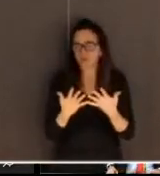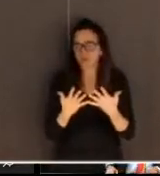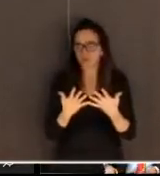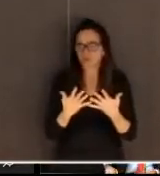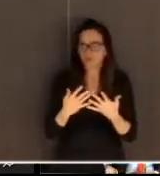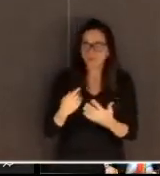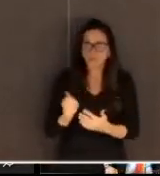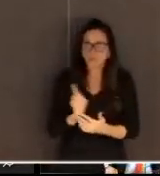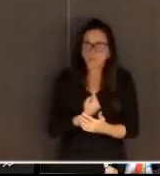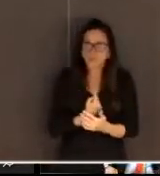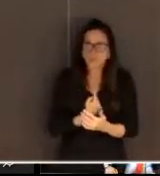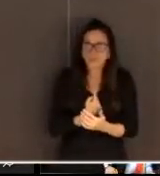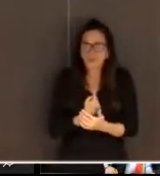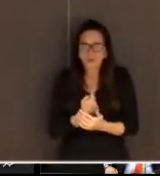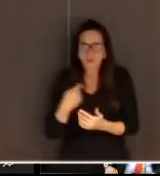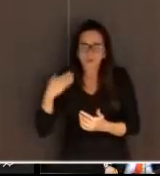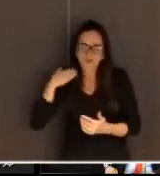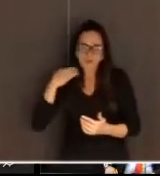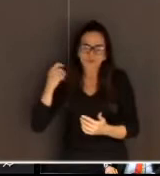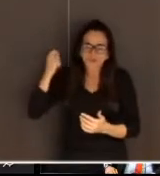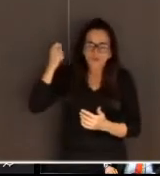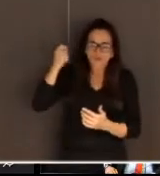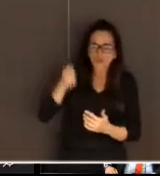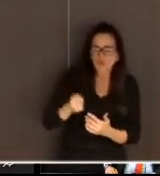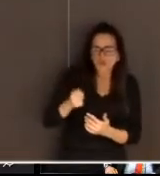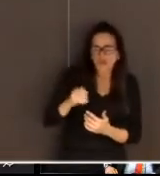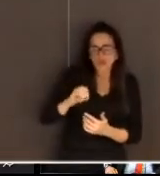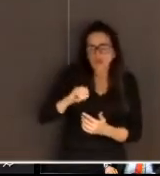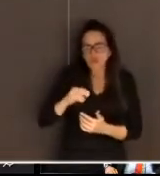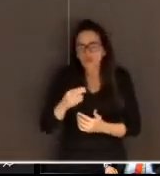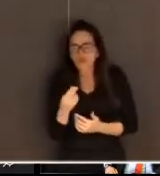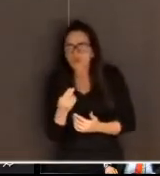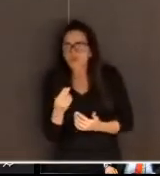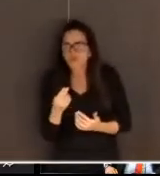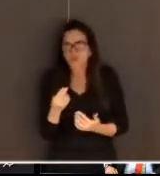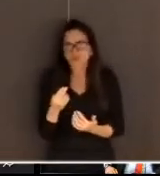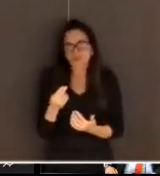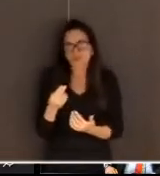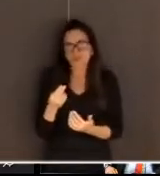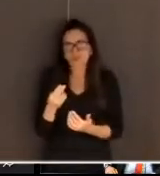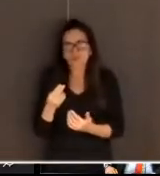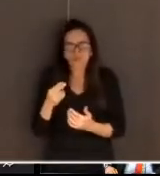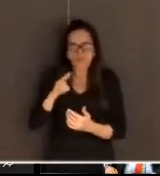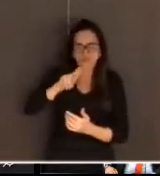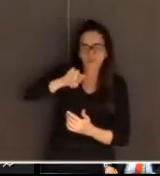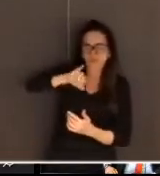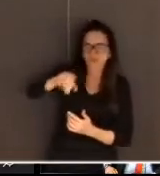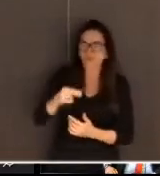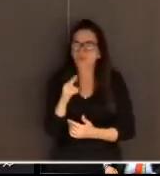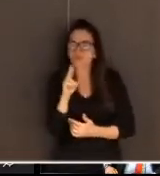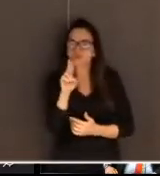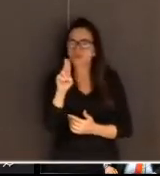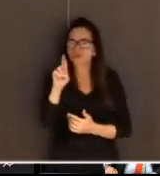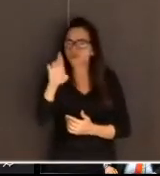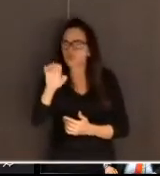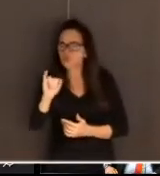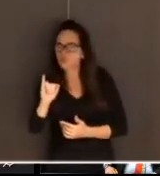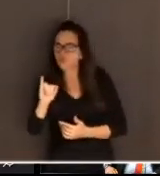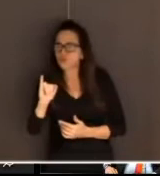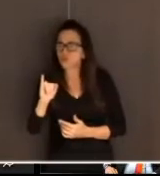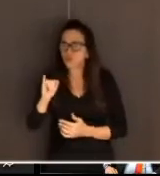quando a decisão do julgador, seja ele juiz singular, seja ele jurado, quando a decisão do